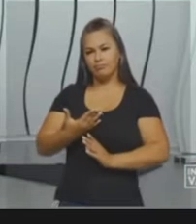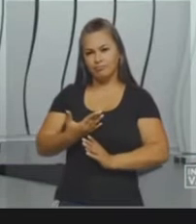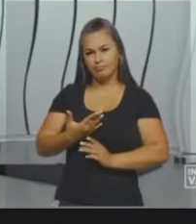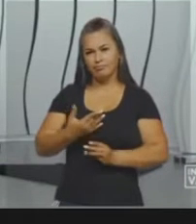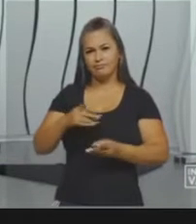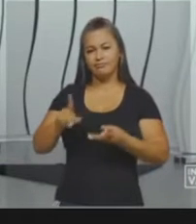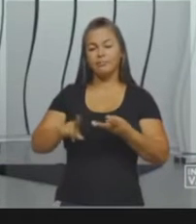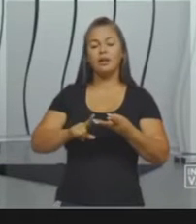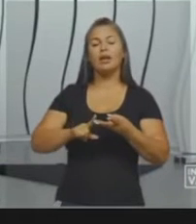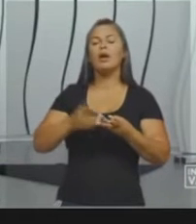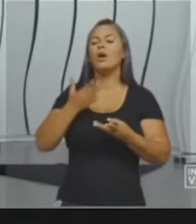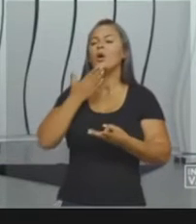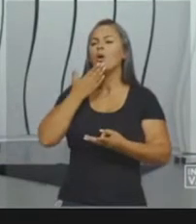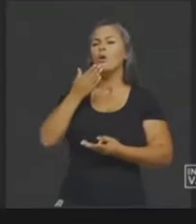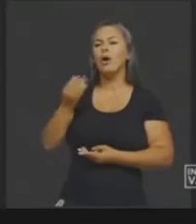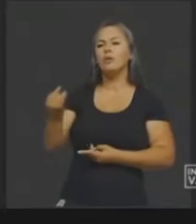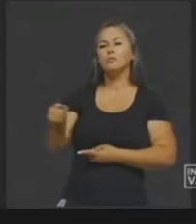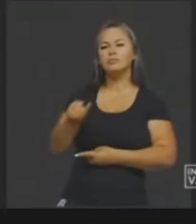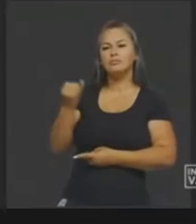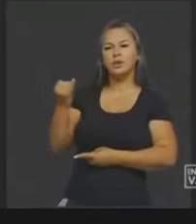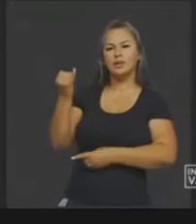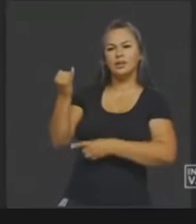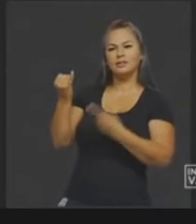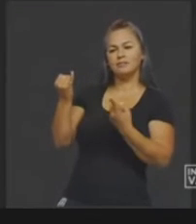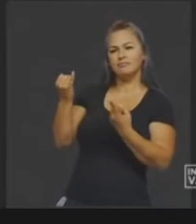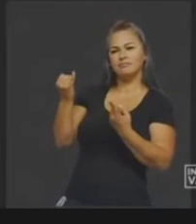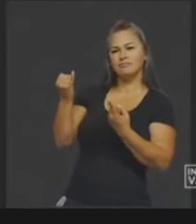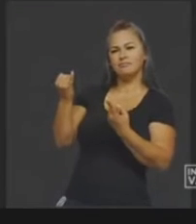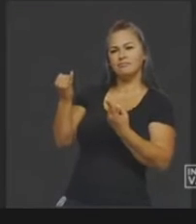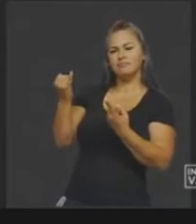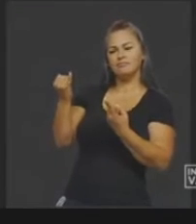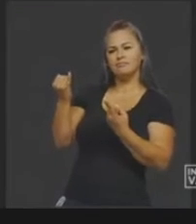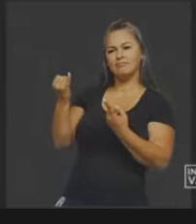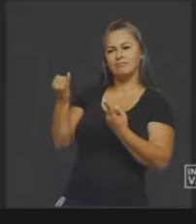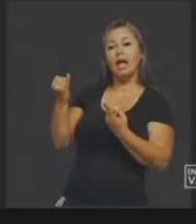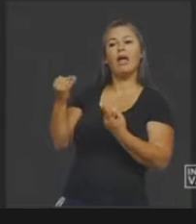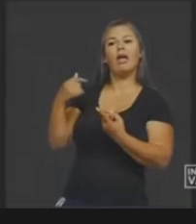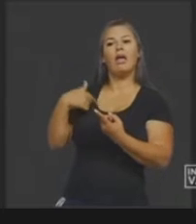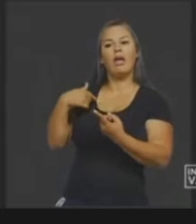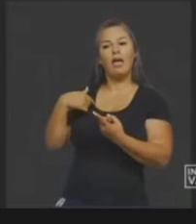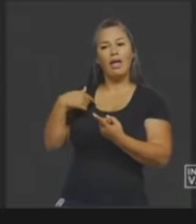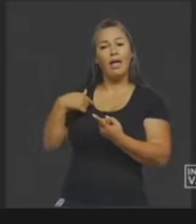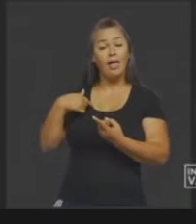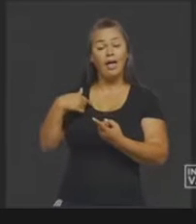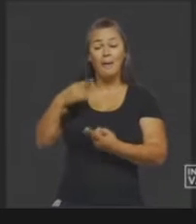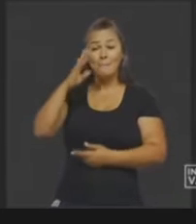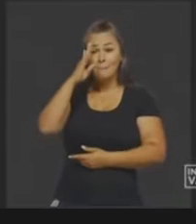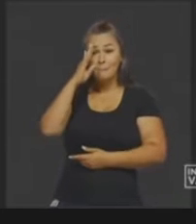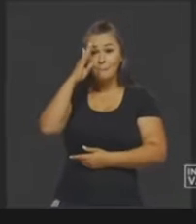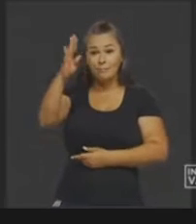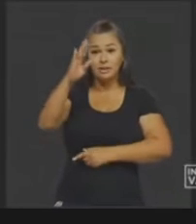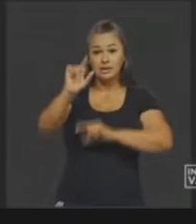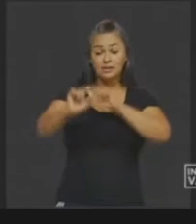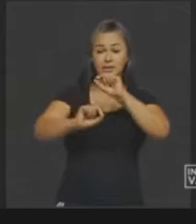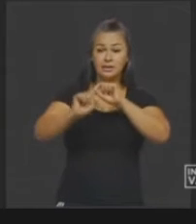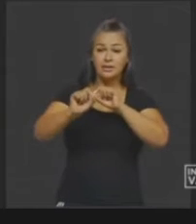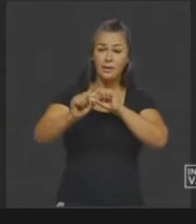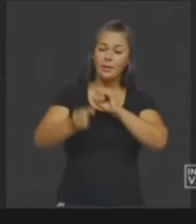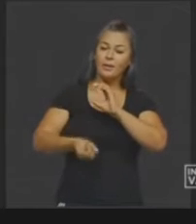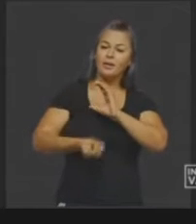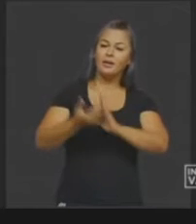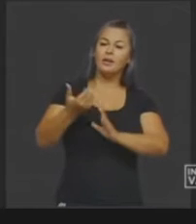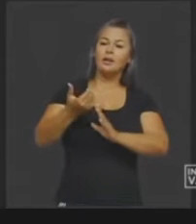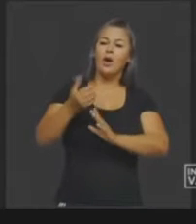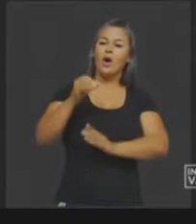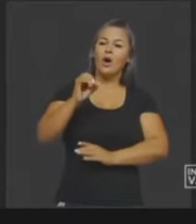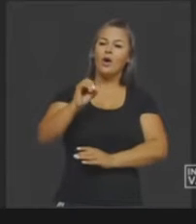algas? As principais produtoras de oxigênio do nosso planeta. Tá? A floresta amazônica é